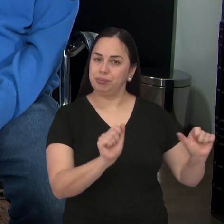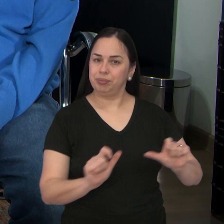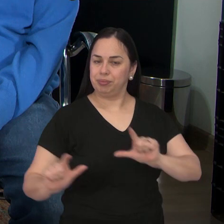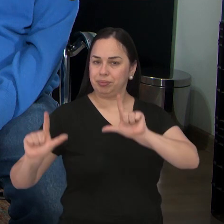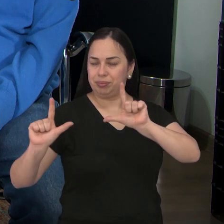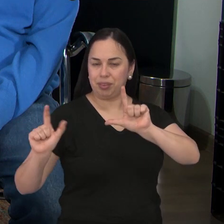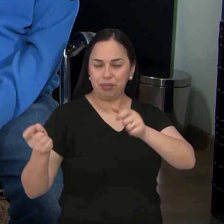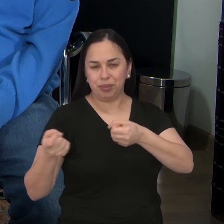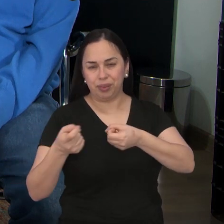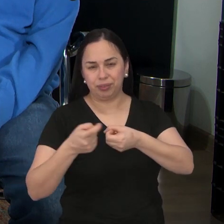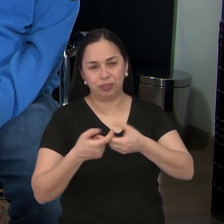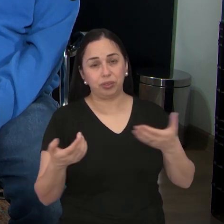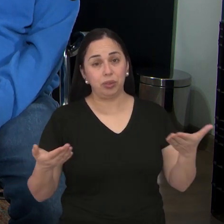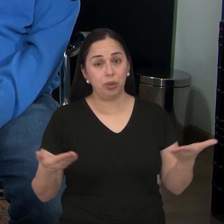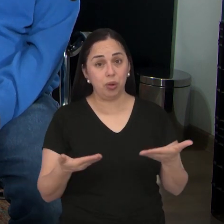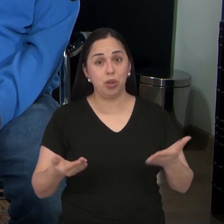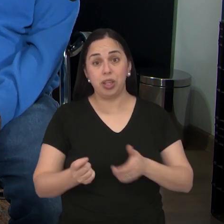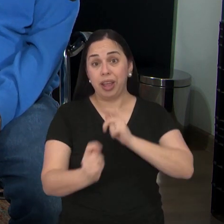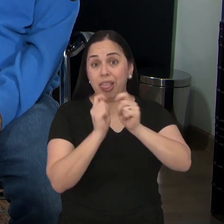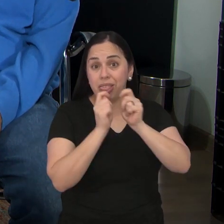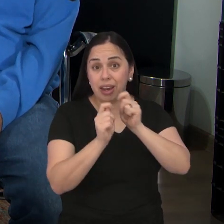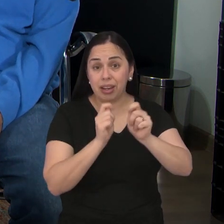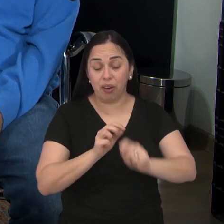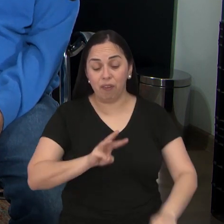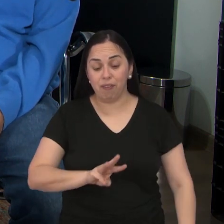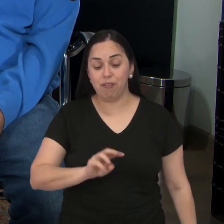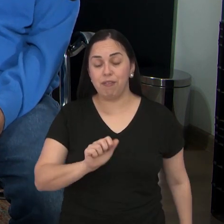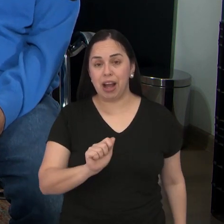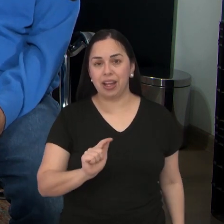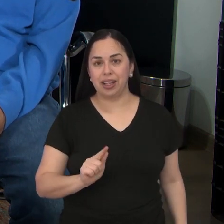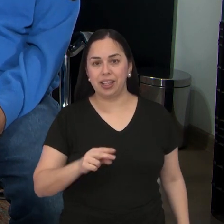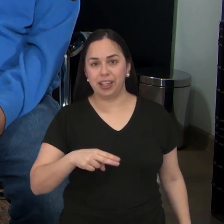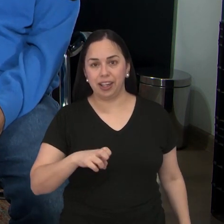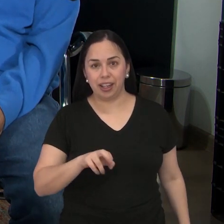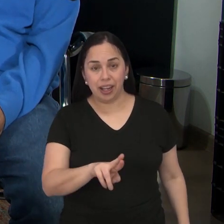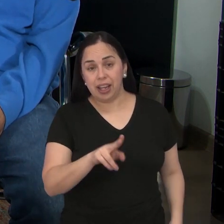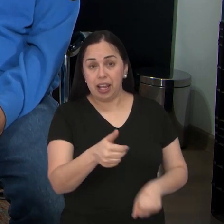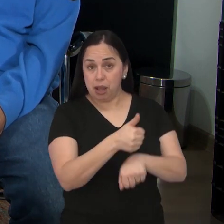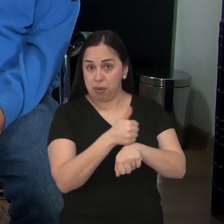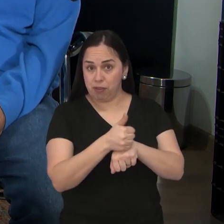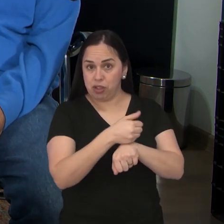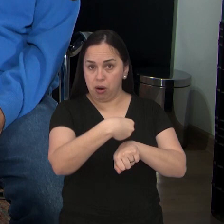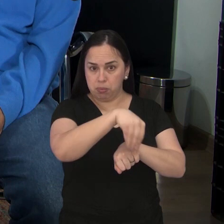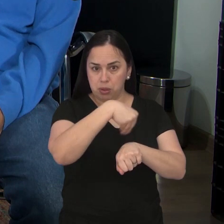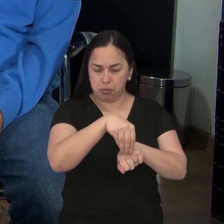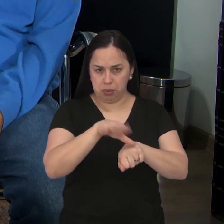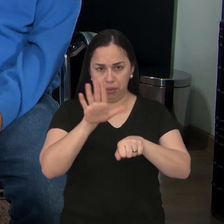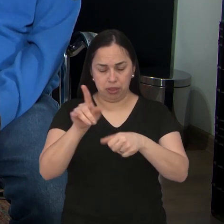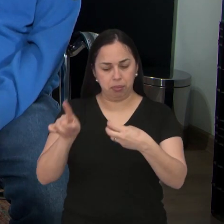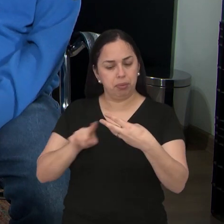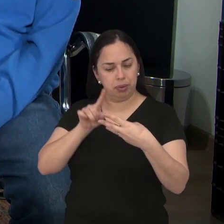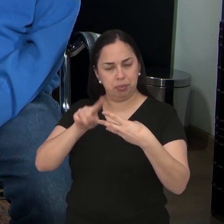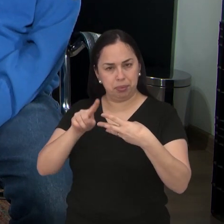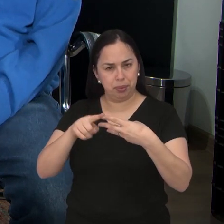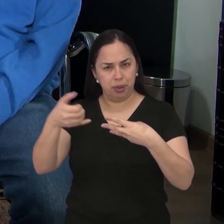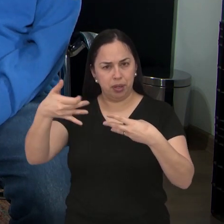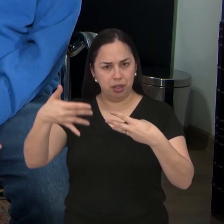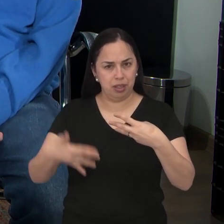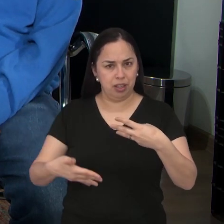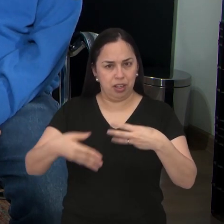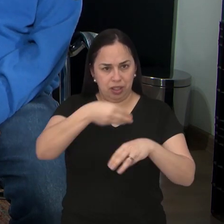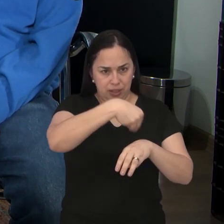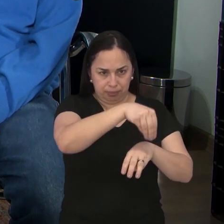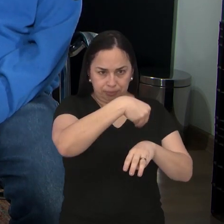De volta com Entrevistas, hoje com o arqueólogo Wagner Bornal. No primeiro bloco, Wagner, eu tinha comentado que